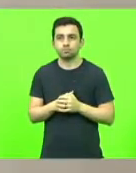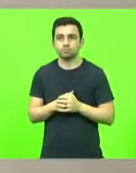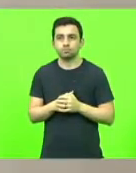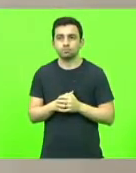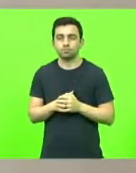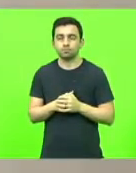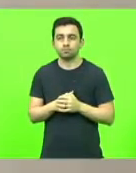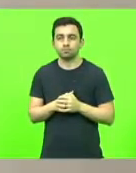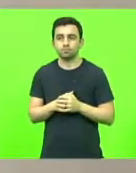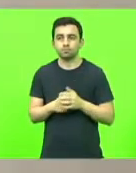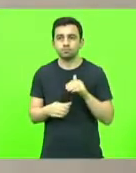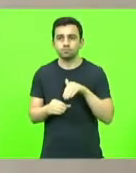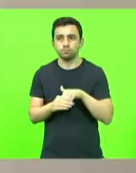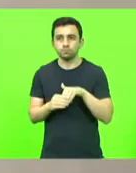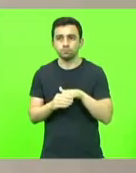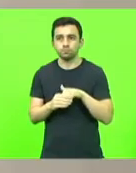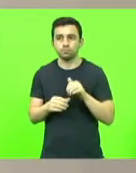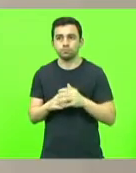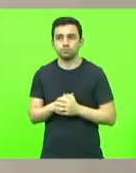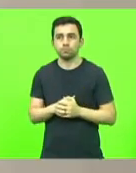em votação.